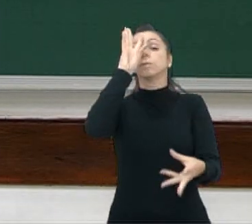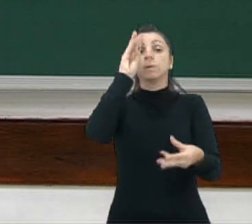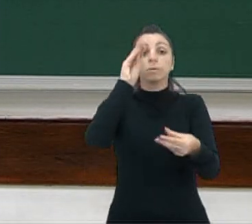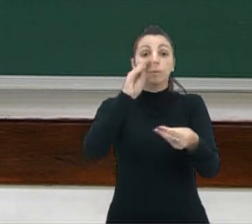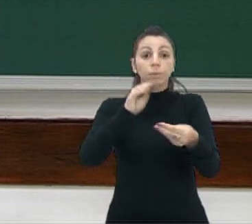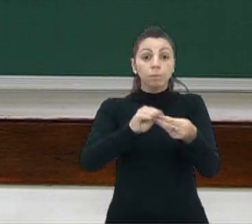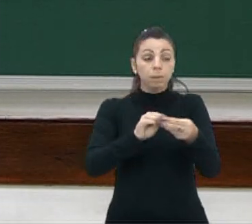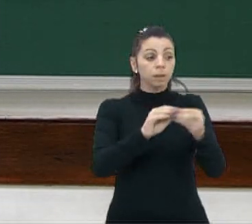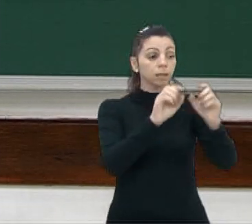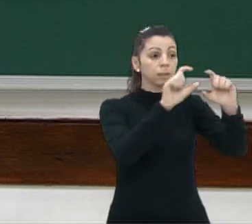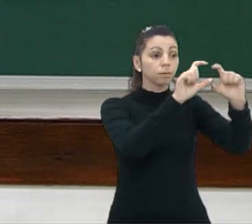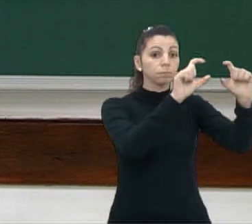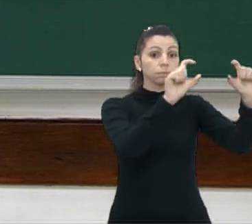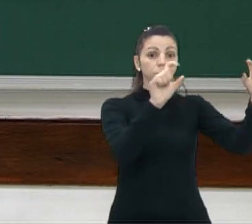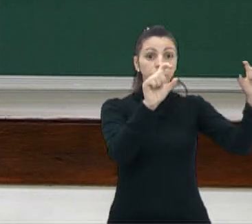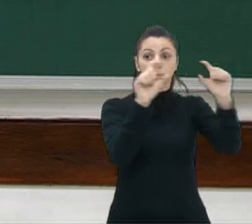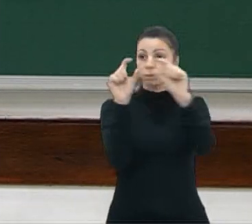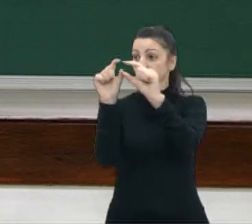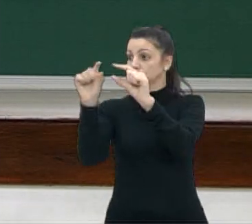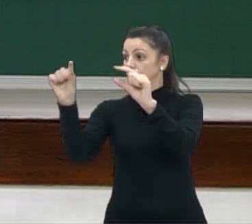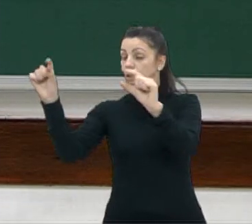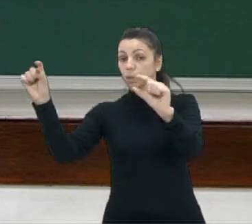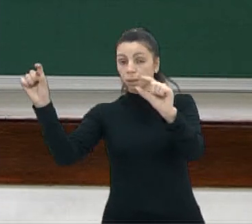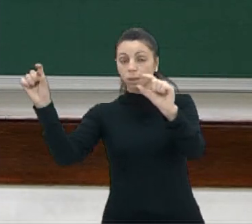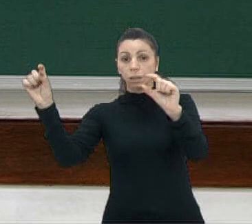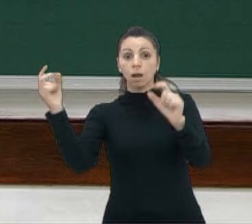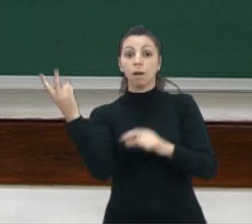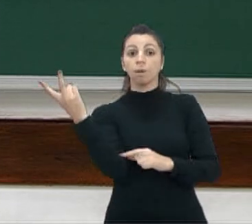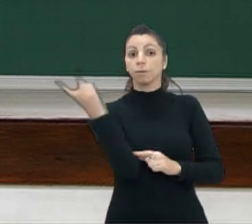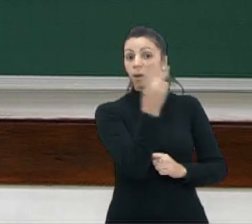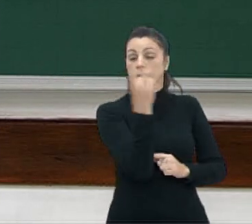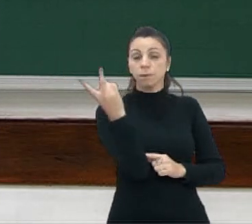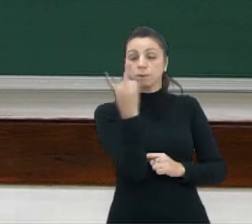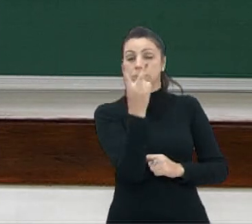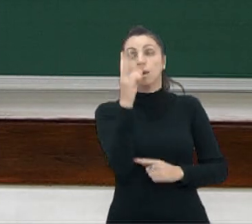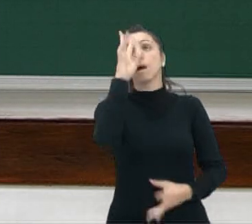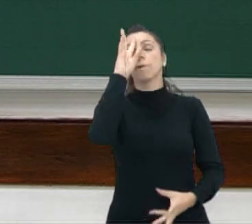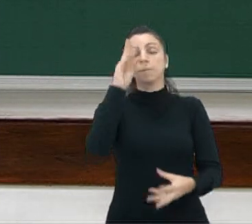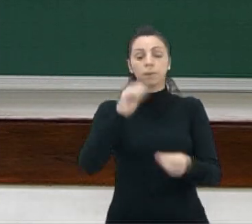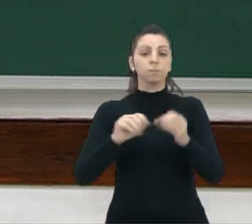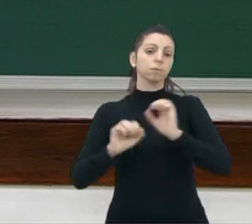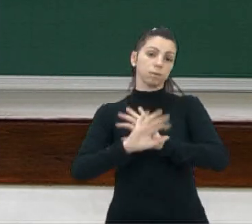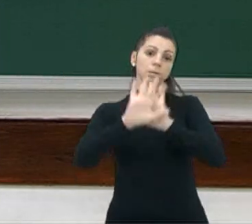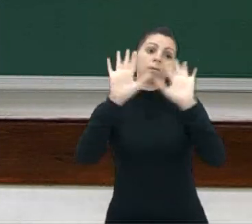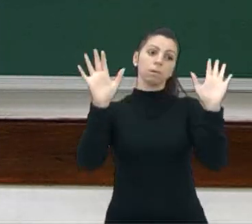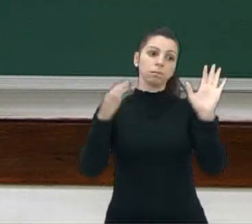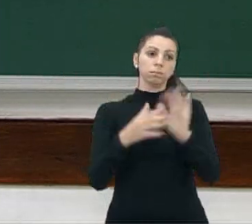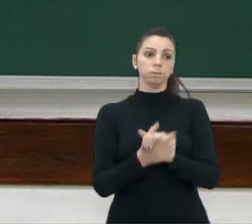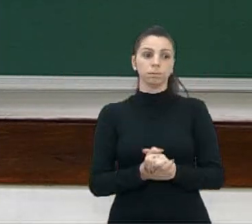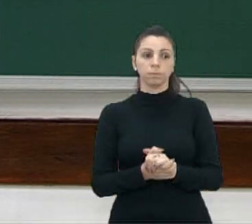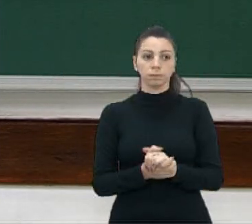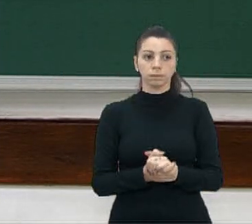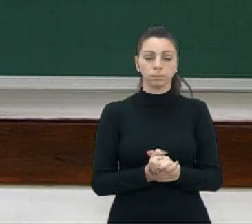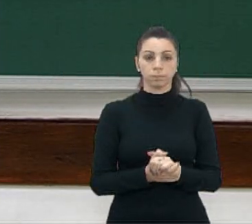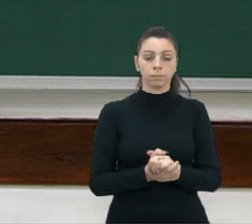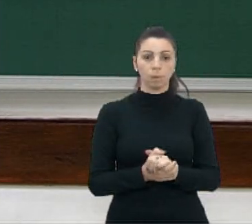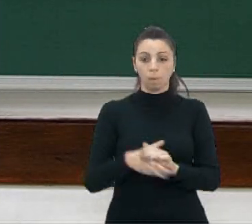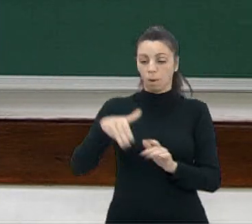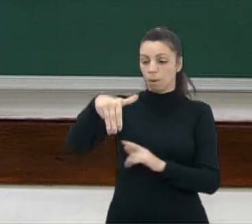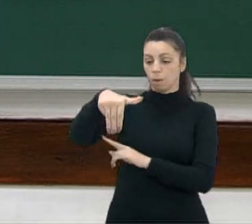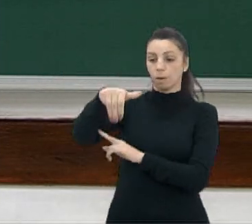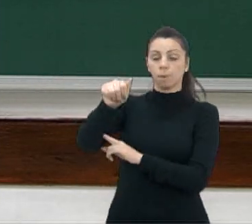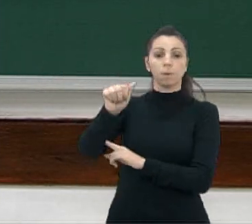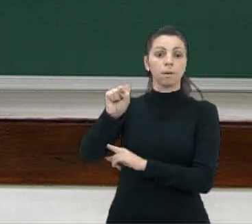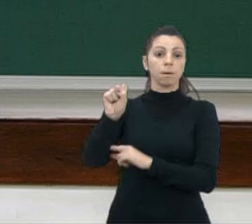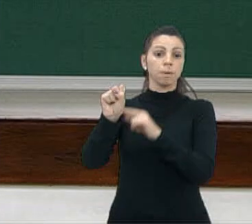E precisa ter uma coparticipação das duas ali para um entendimento melhor. E isso se dá com esse mas, né? O